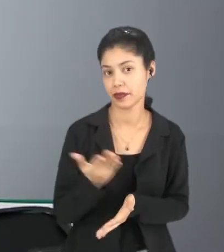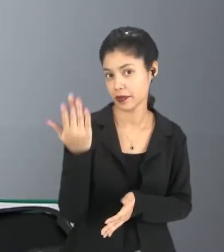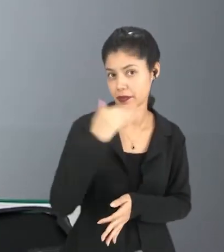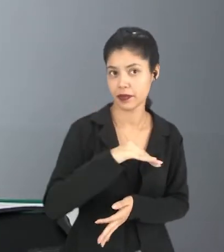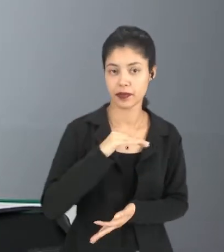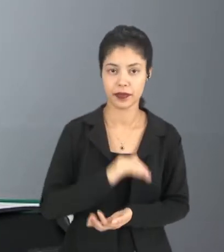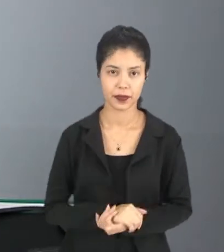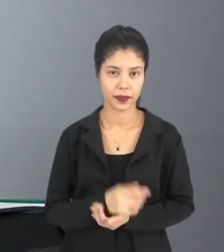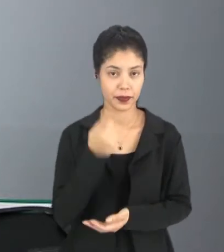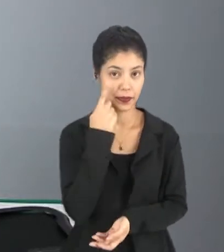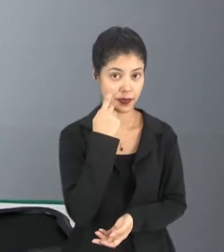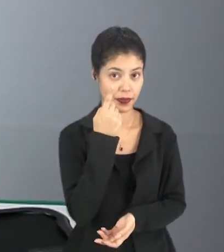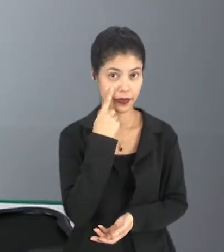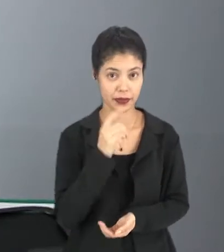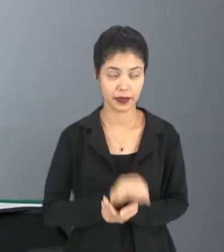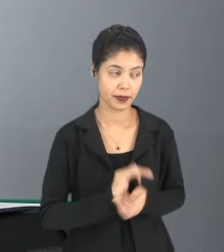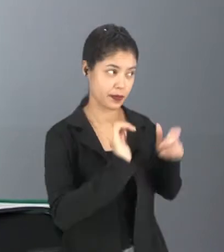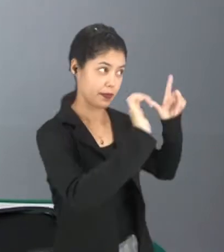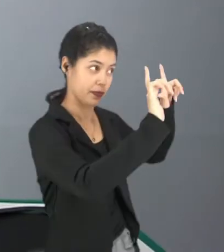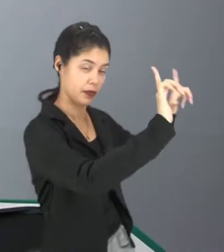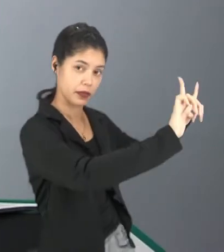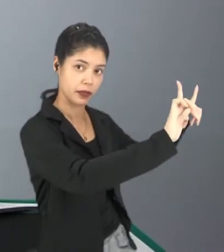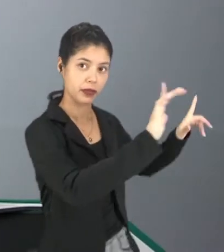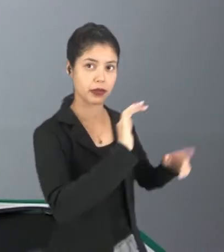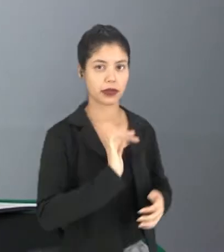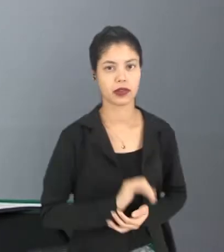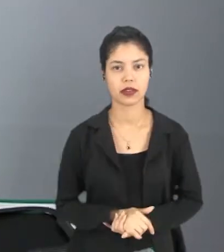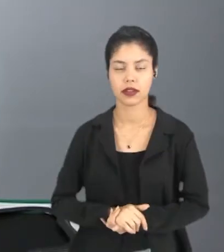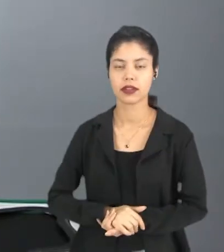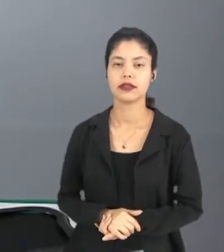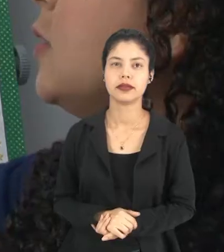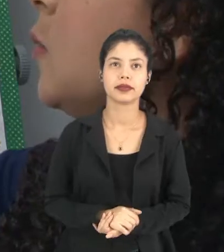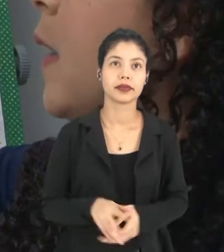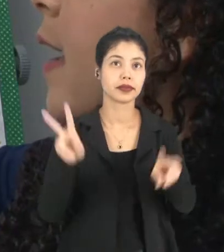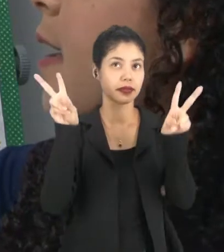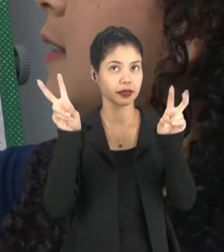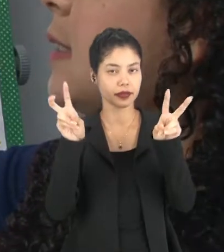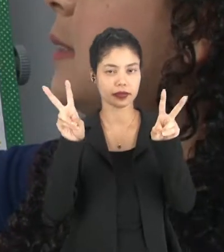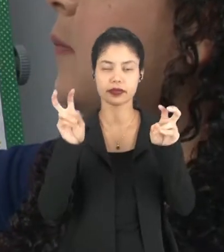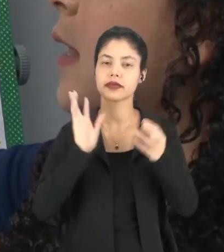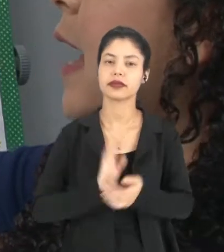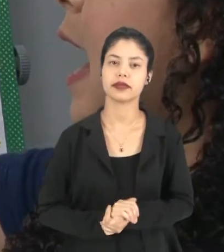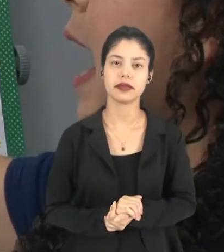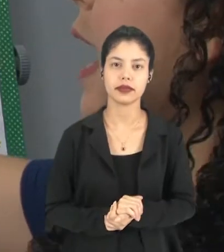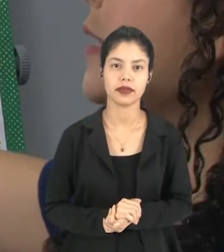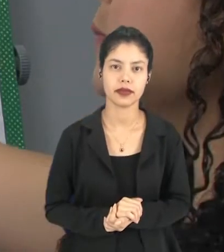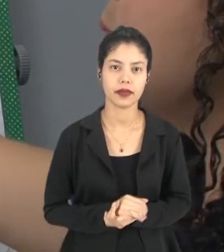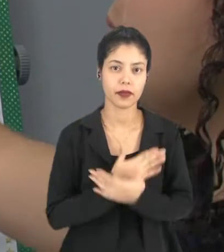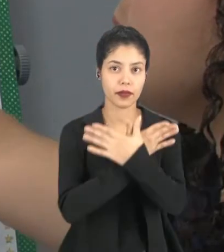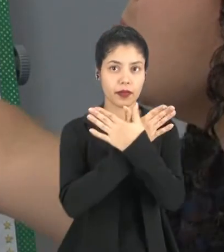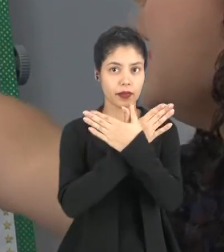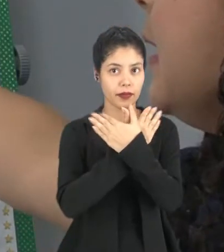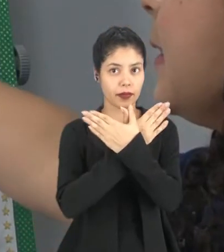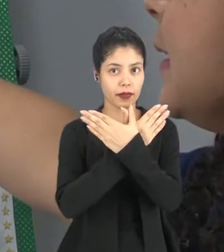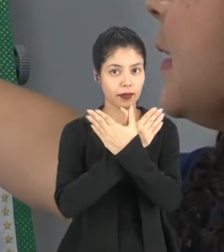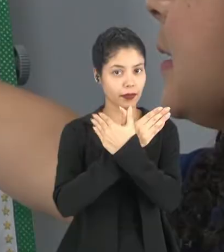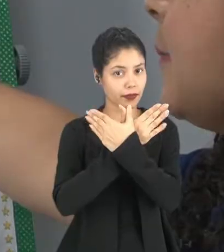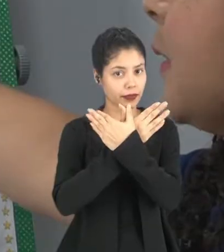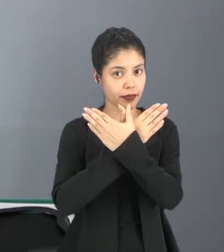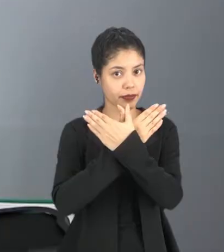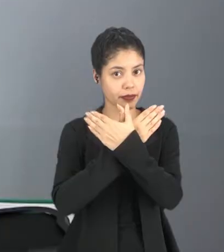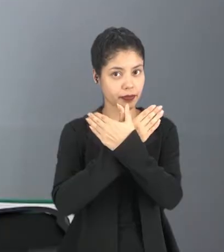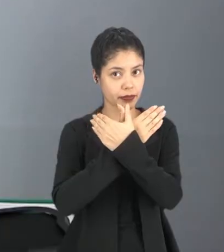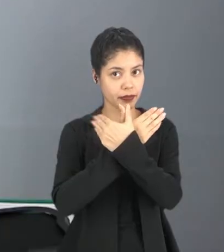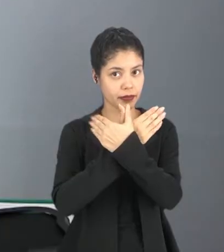lá? Olhando para o cartaz. O título é esse, As